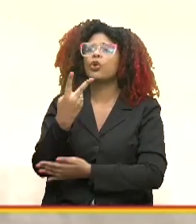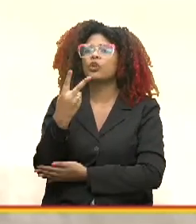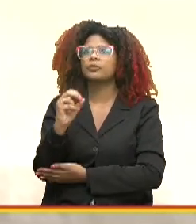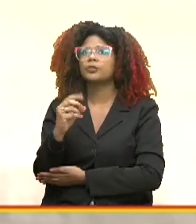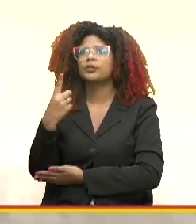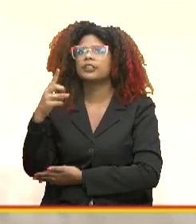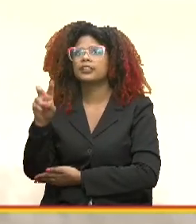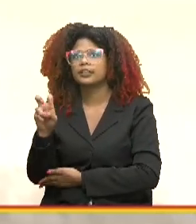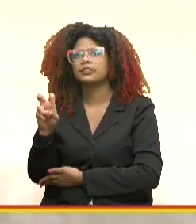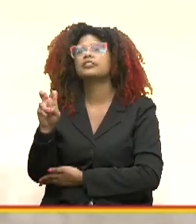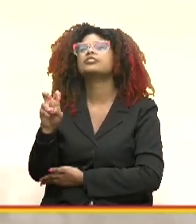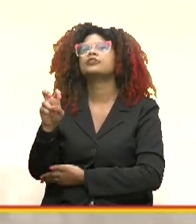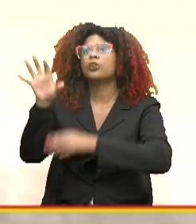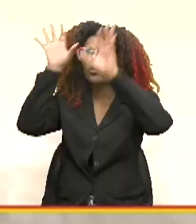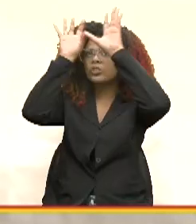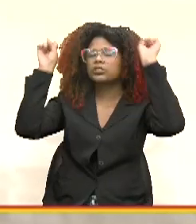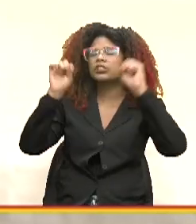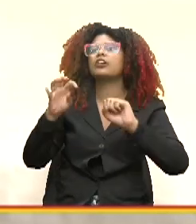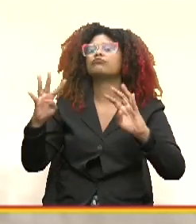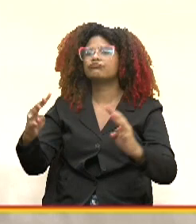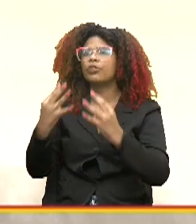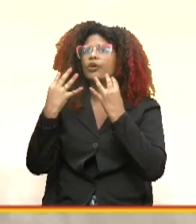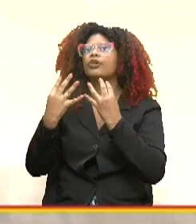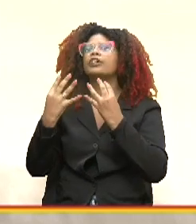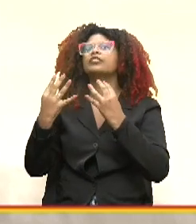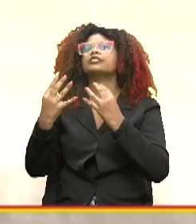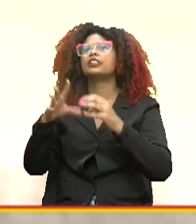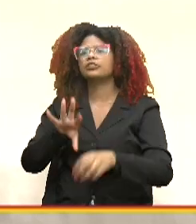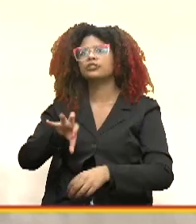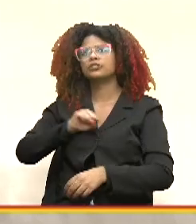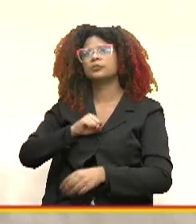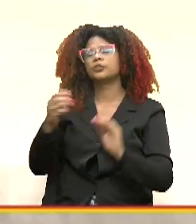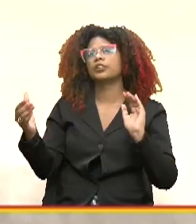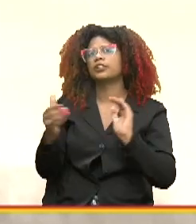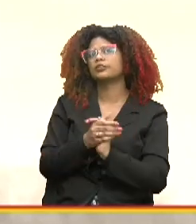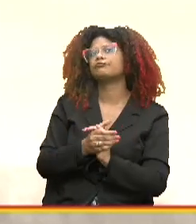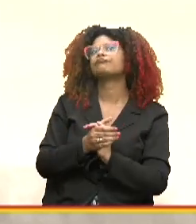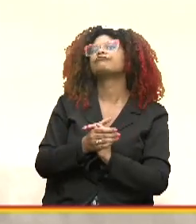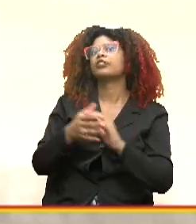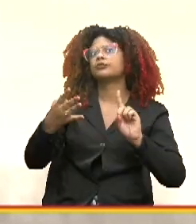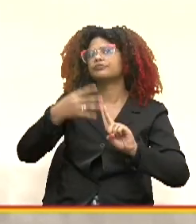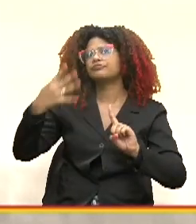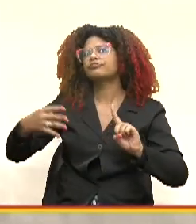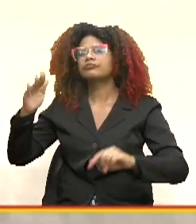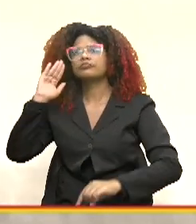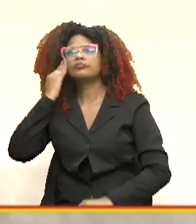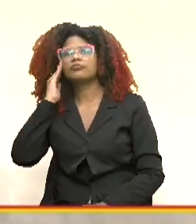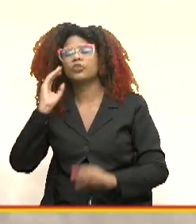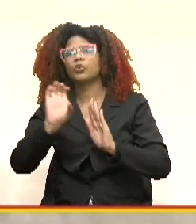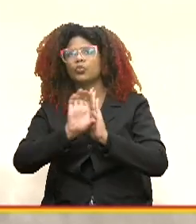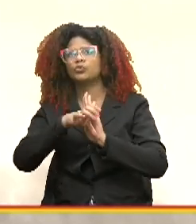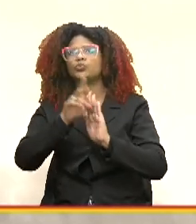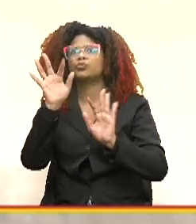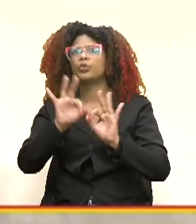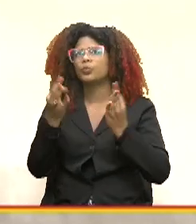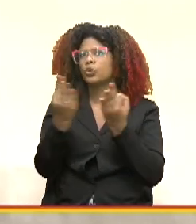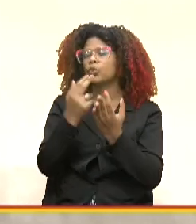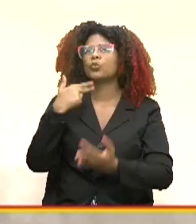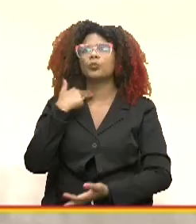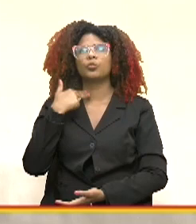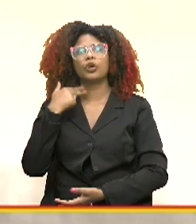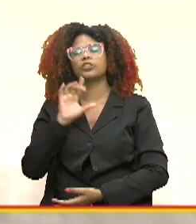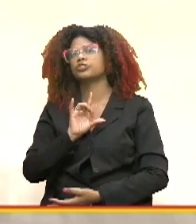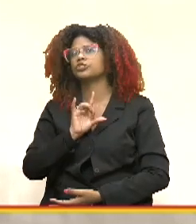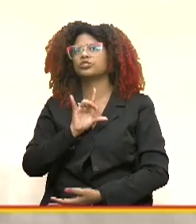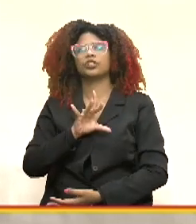STF reconhece a adoção por parte de casais homoafetivos com entendimento de que o conceito de família não pode